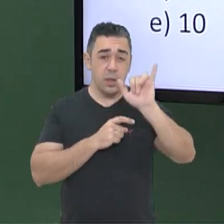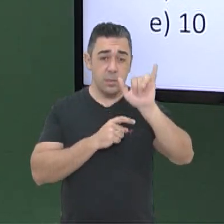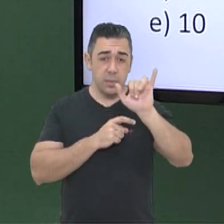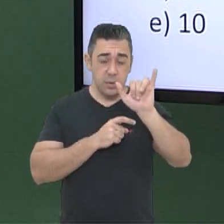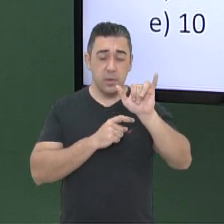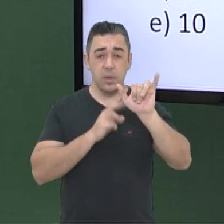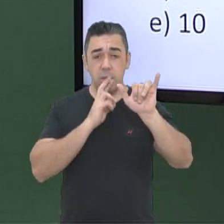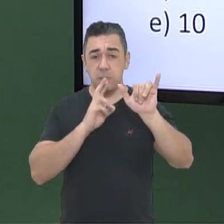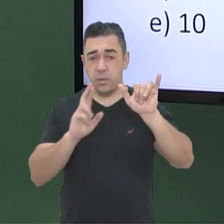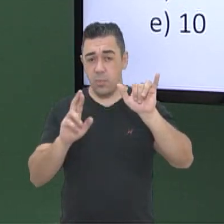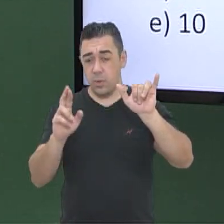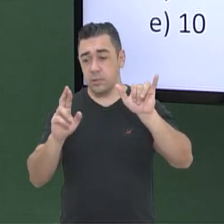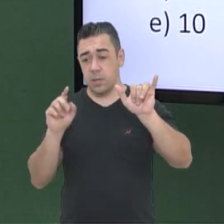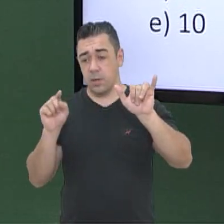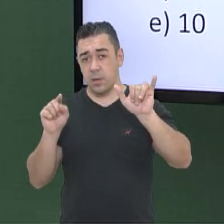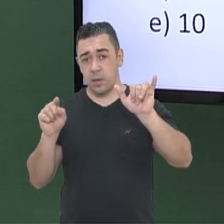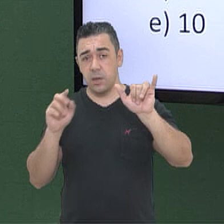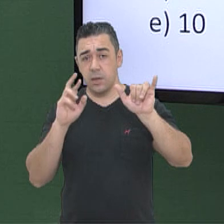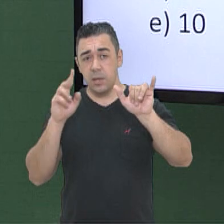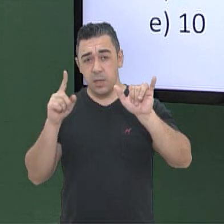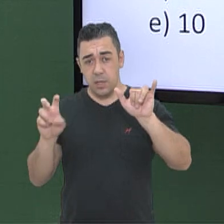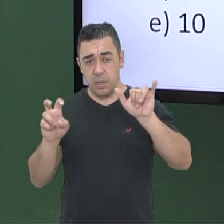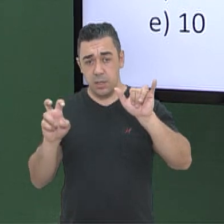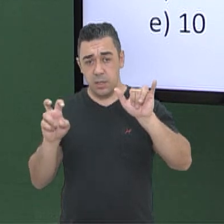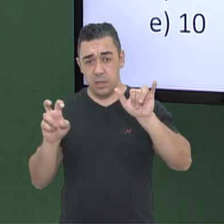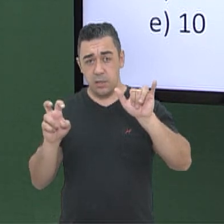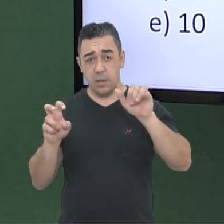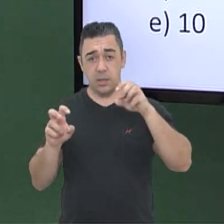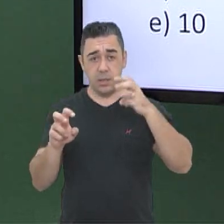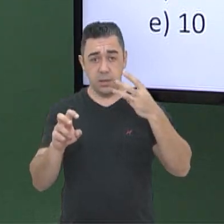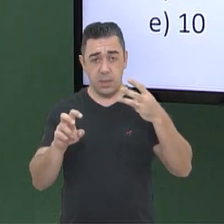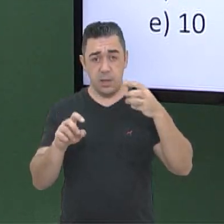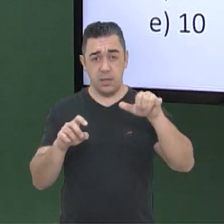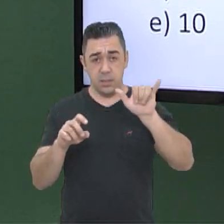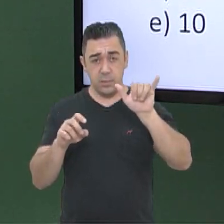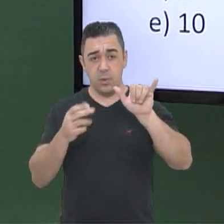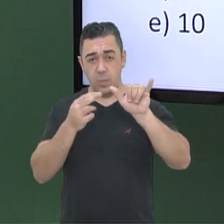forma que o resultado seja 15. Então, se 3y é igual a 15,